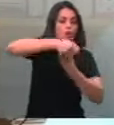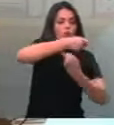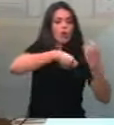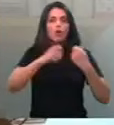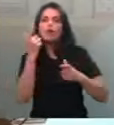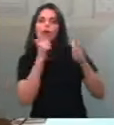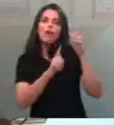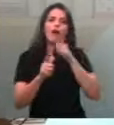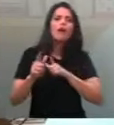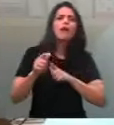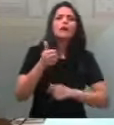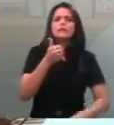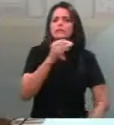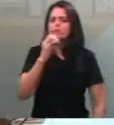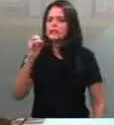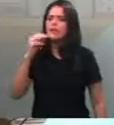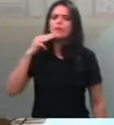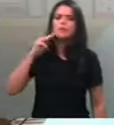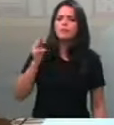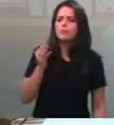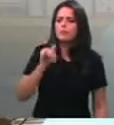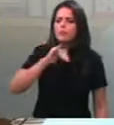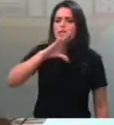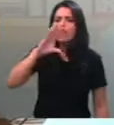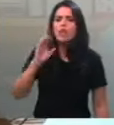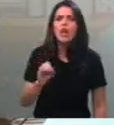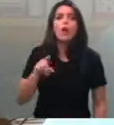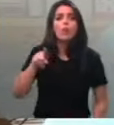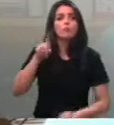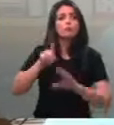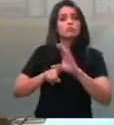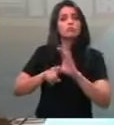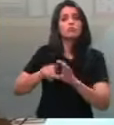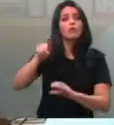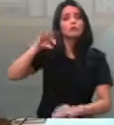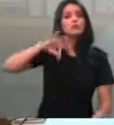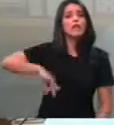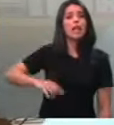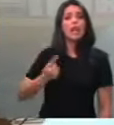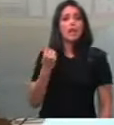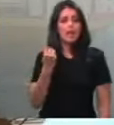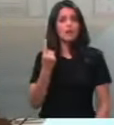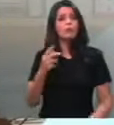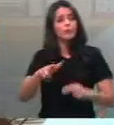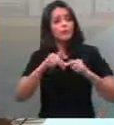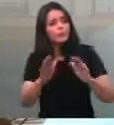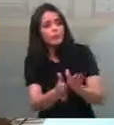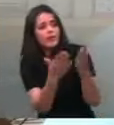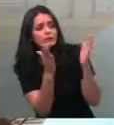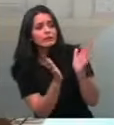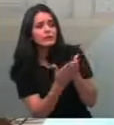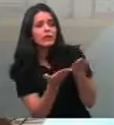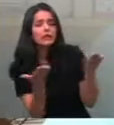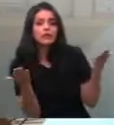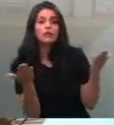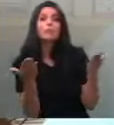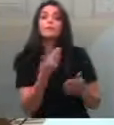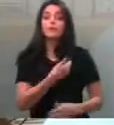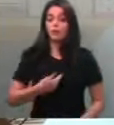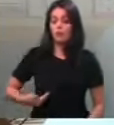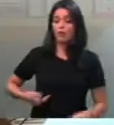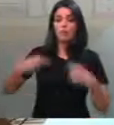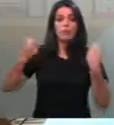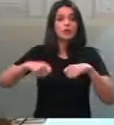brasileiros dependem dele no Brasil. Por isso, a miséria que nos encontramos. O governo precisa